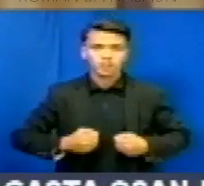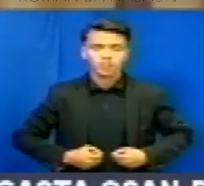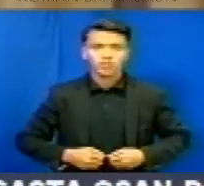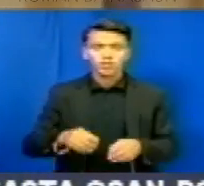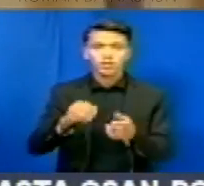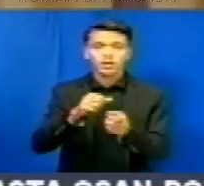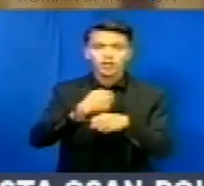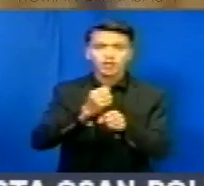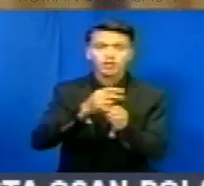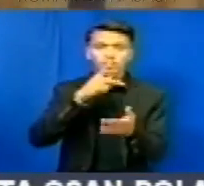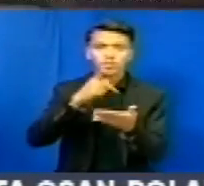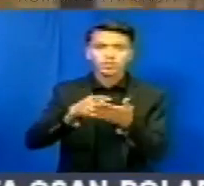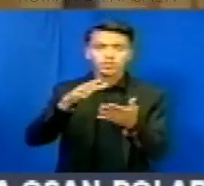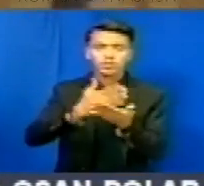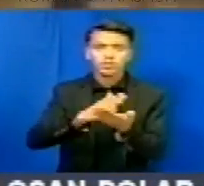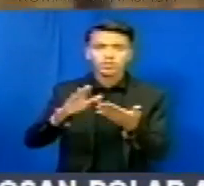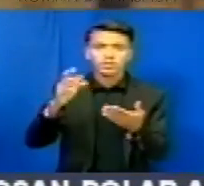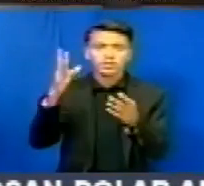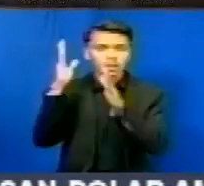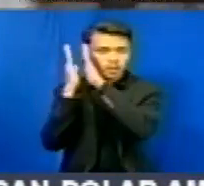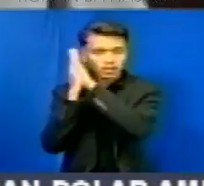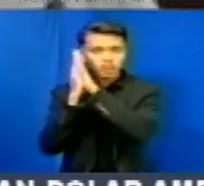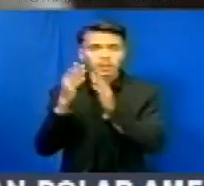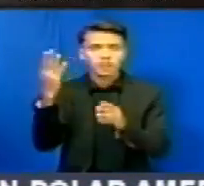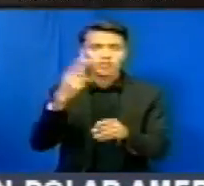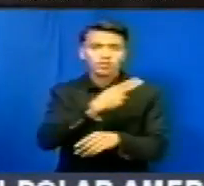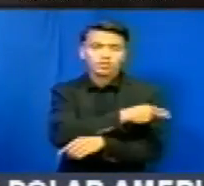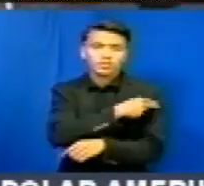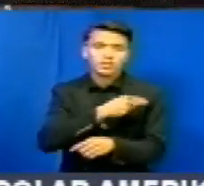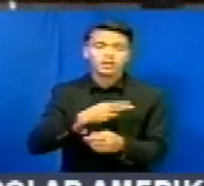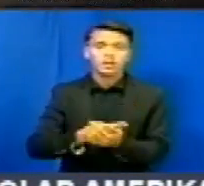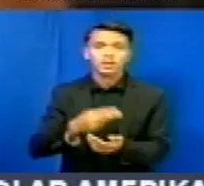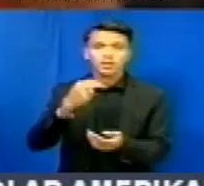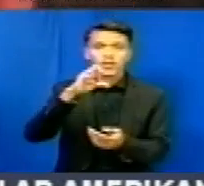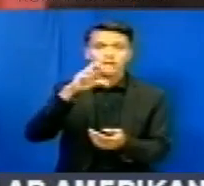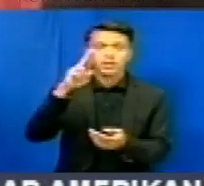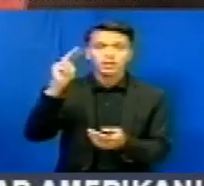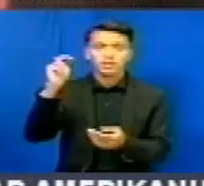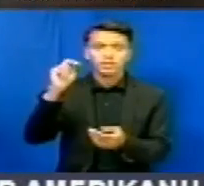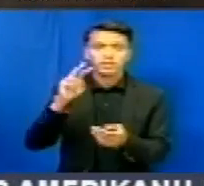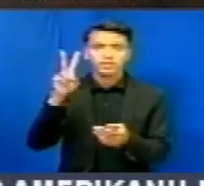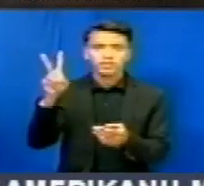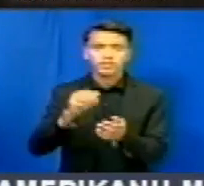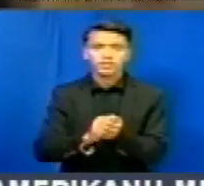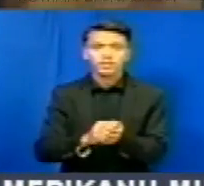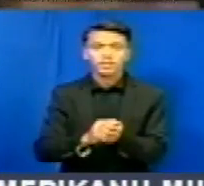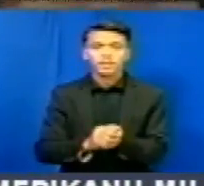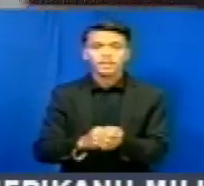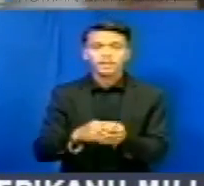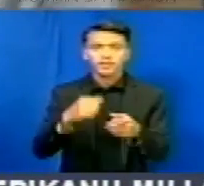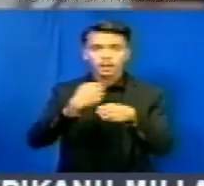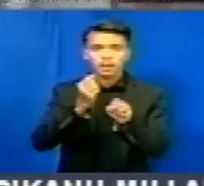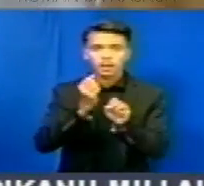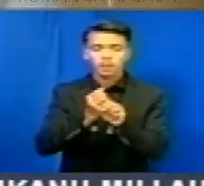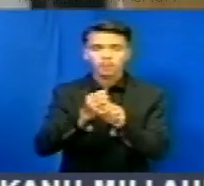ba paciente Sira e Hospital Nacional Guido Valadares no Hospital Regional Balung. O halok Arguida na Iruanian, hamosu